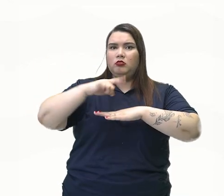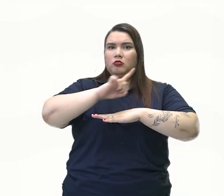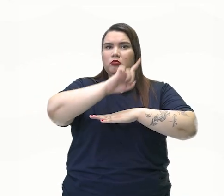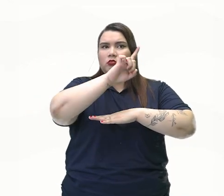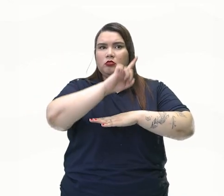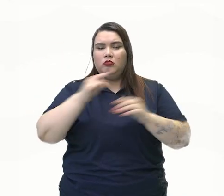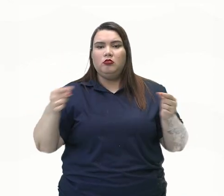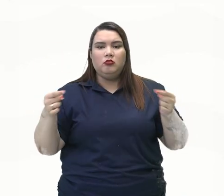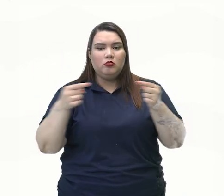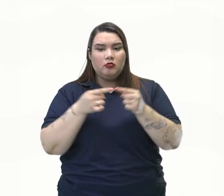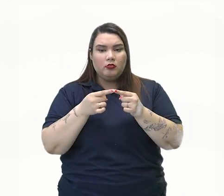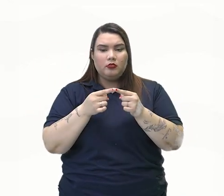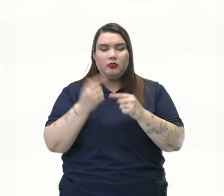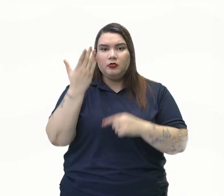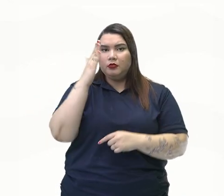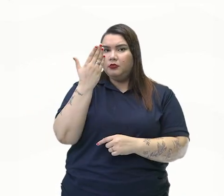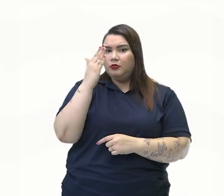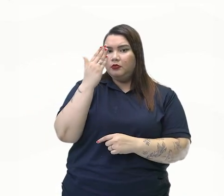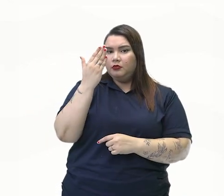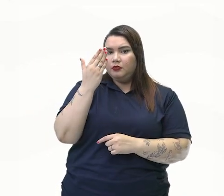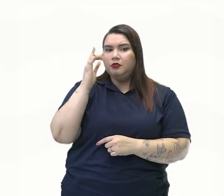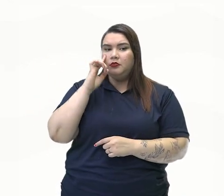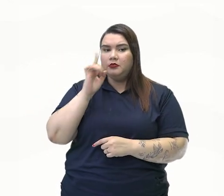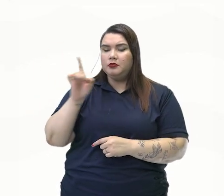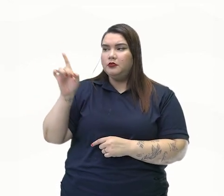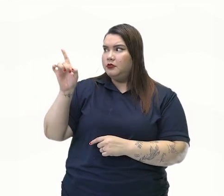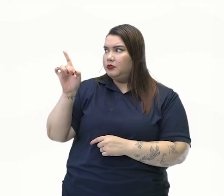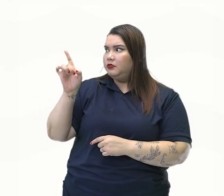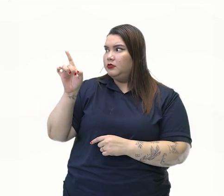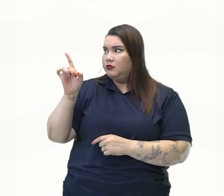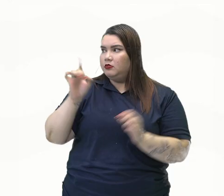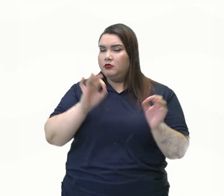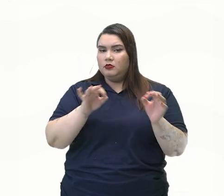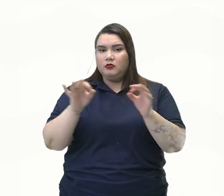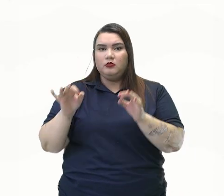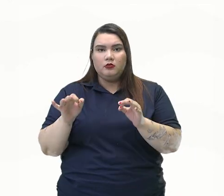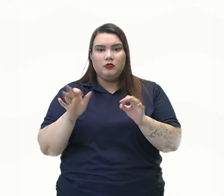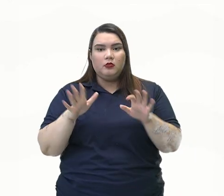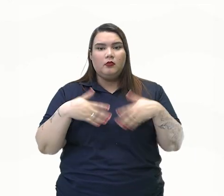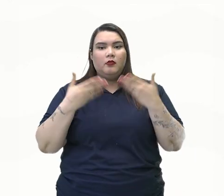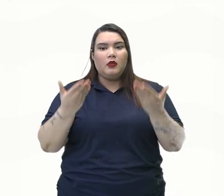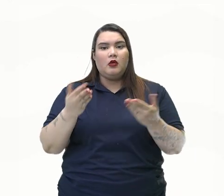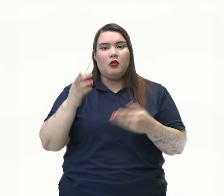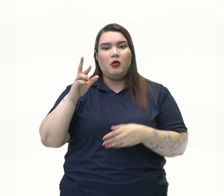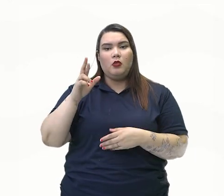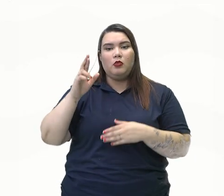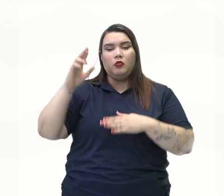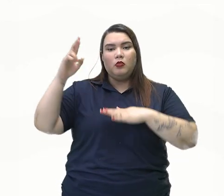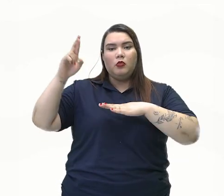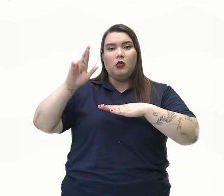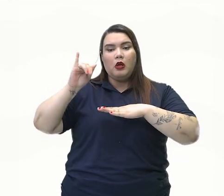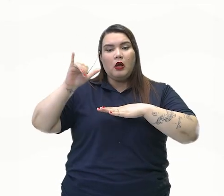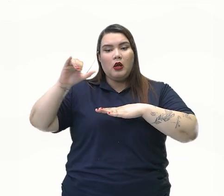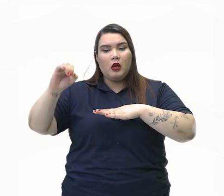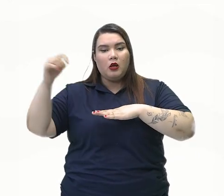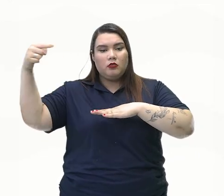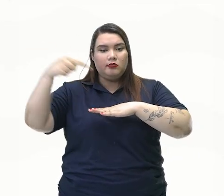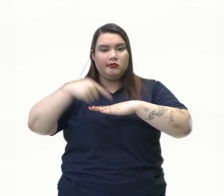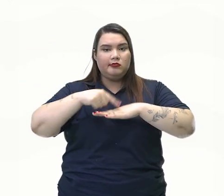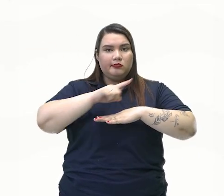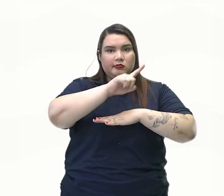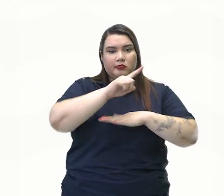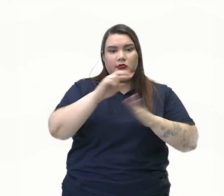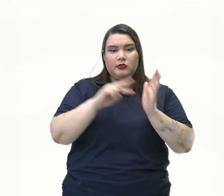incidente bate no espelho, bate nessa parede aí, e os raios